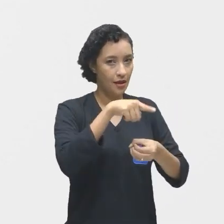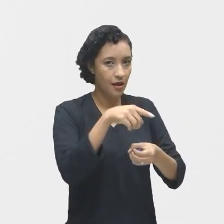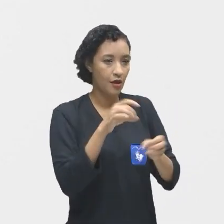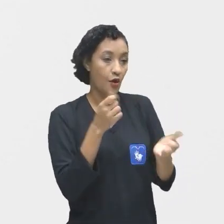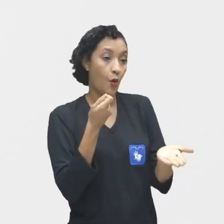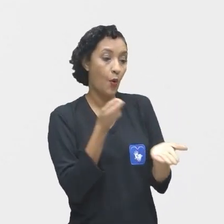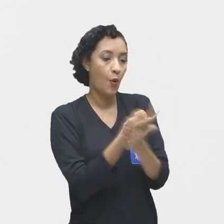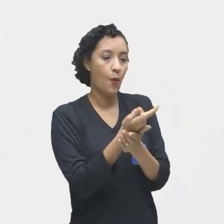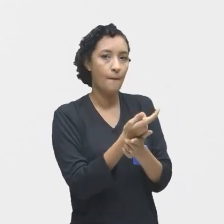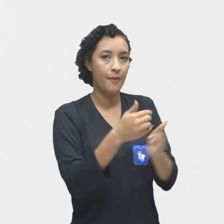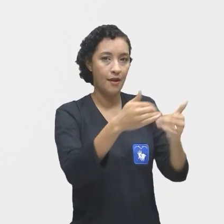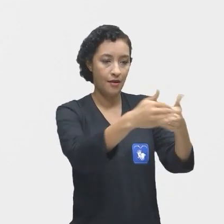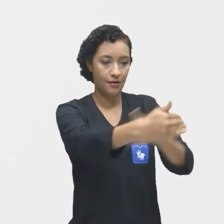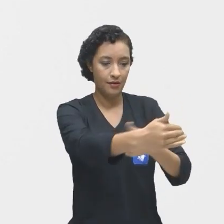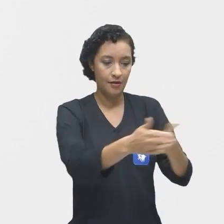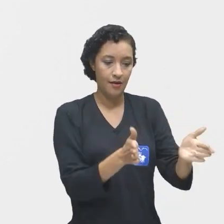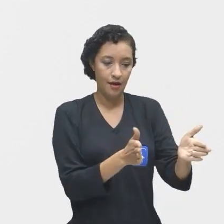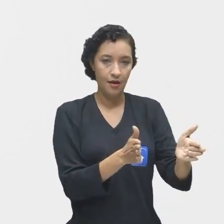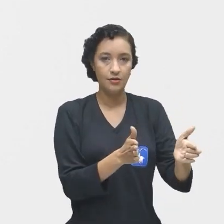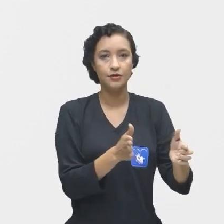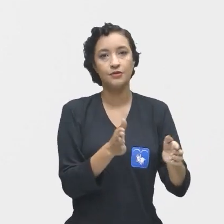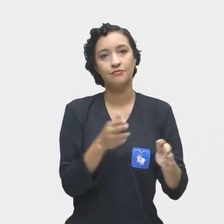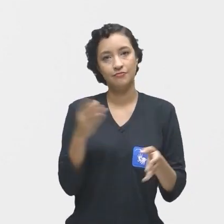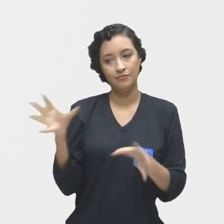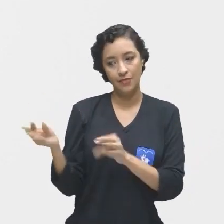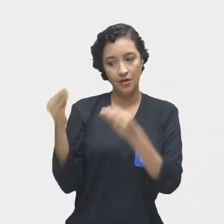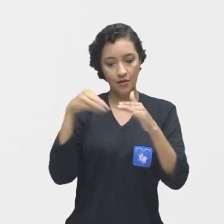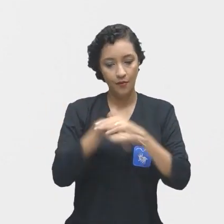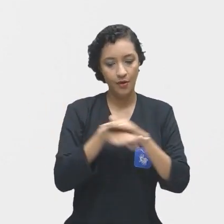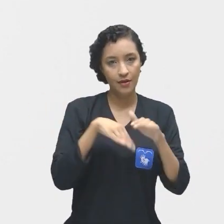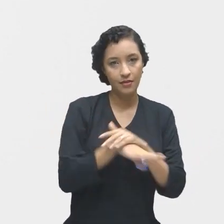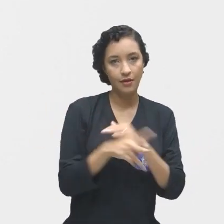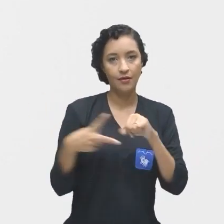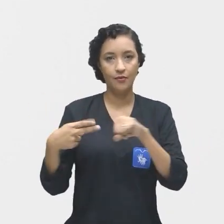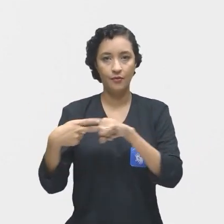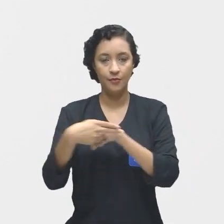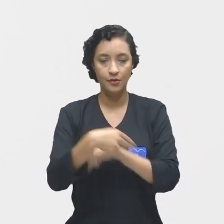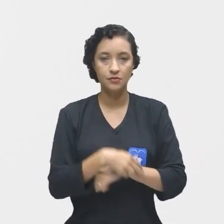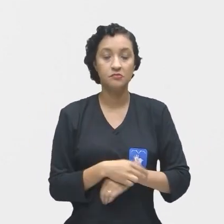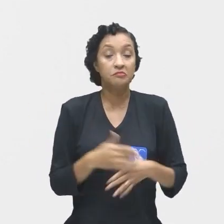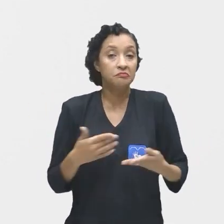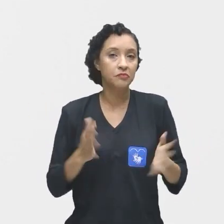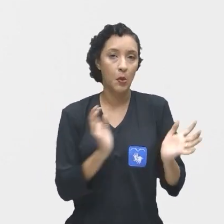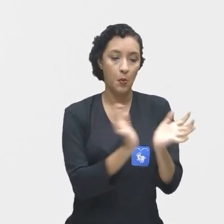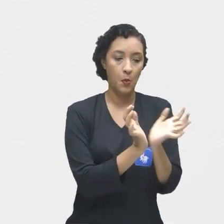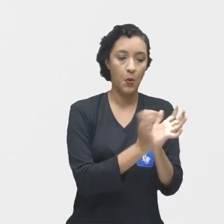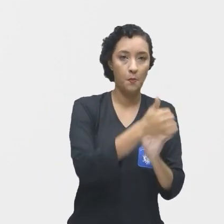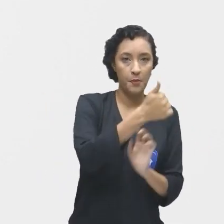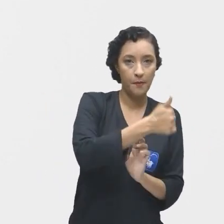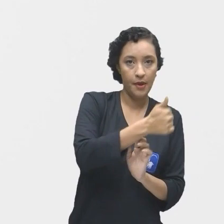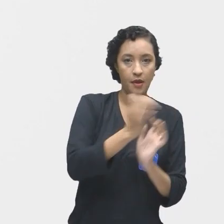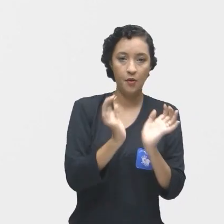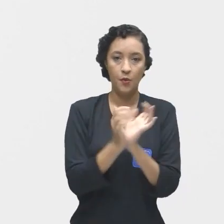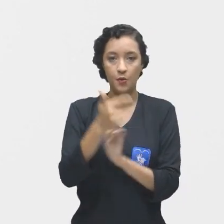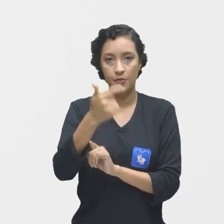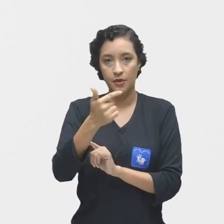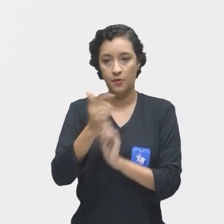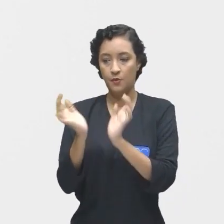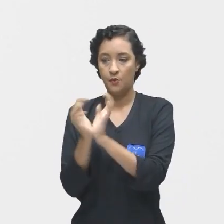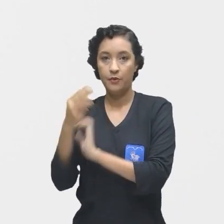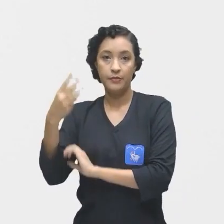produto. E aí, qual é o setor que ele trabalha? Primário, secundário ou terciário? Vamos para a letra